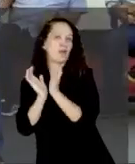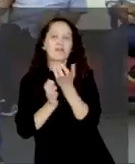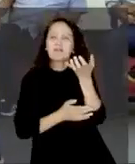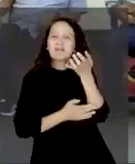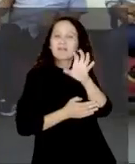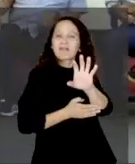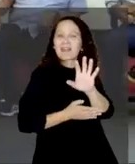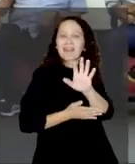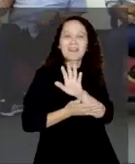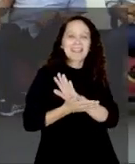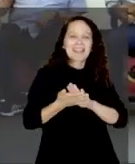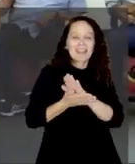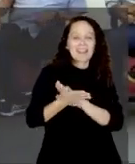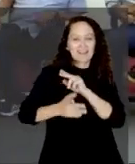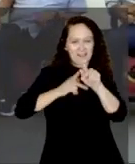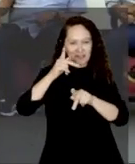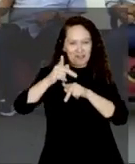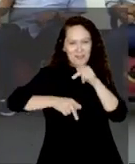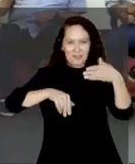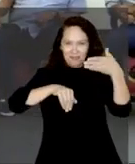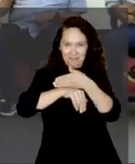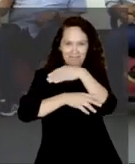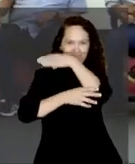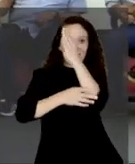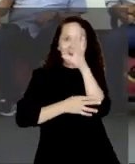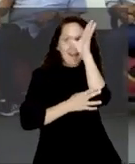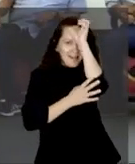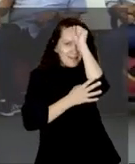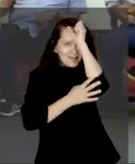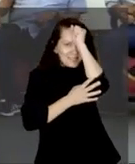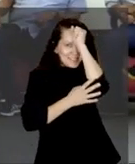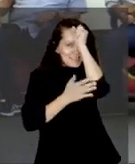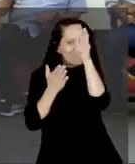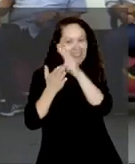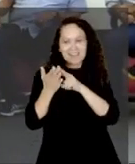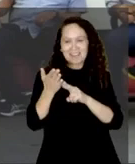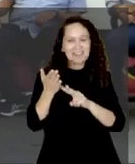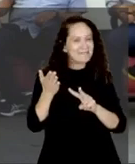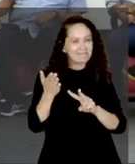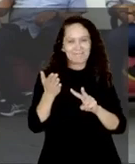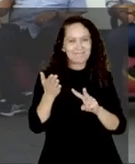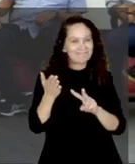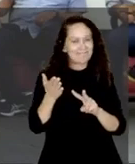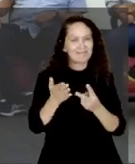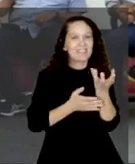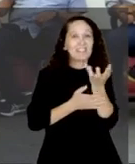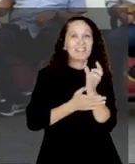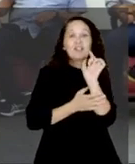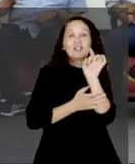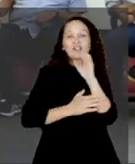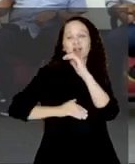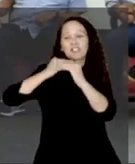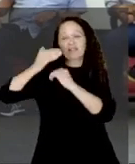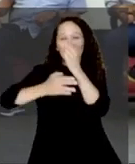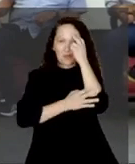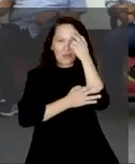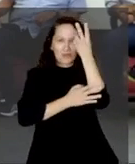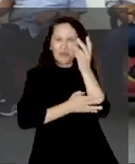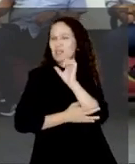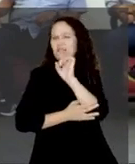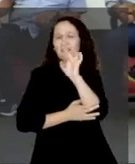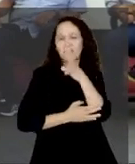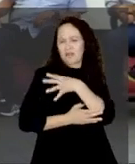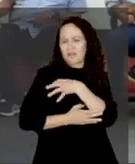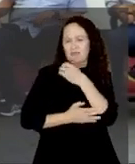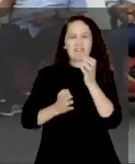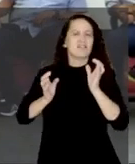Tocar pandeiro ou qualquer barulho de percussão no Teatro Municipal do Rio de Janeiro era crime. Por que